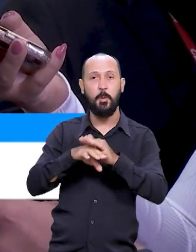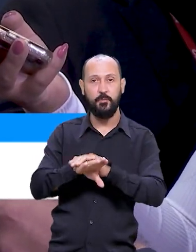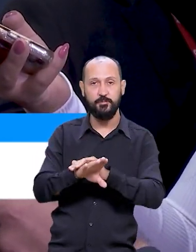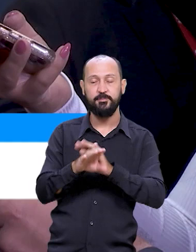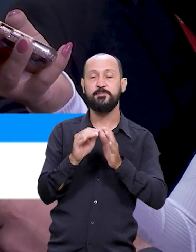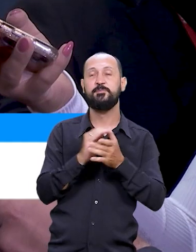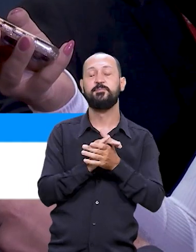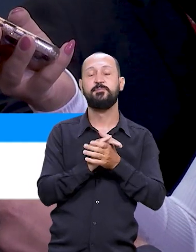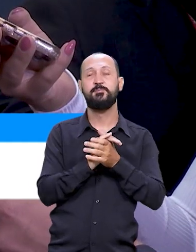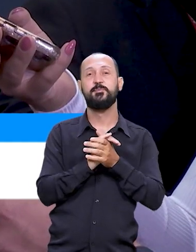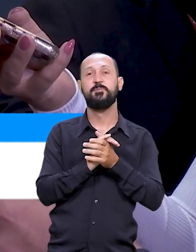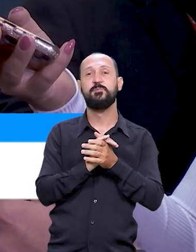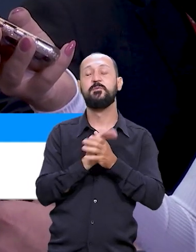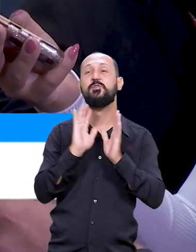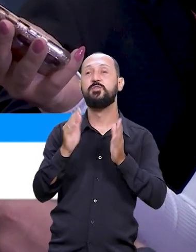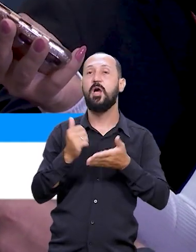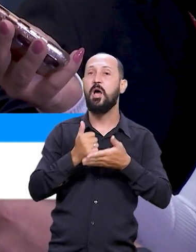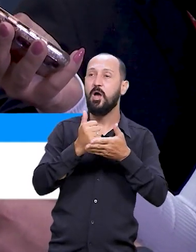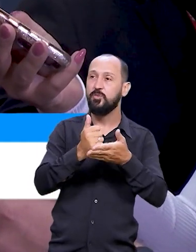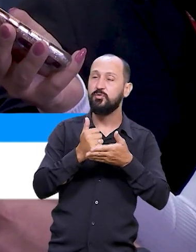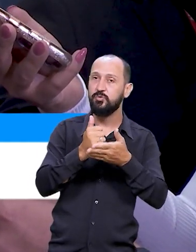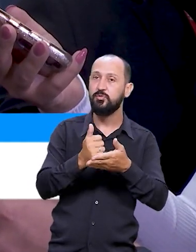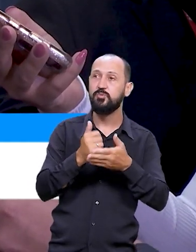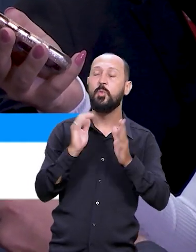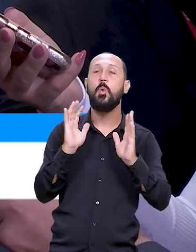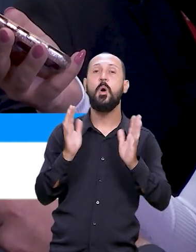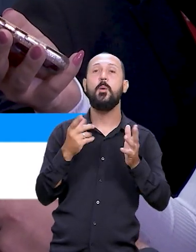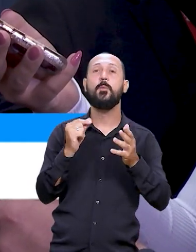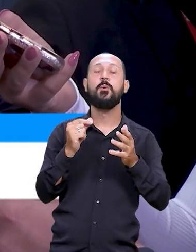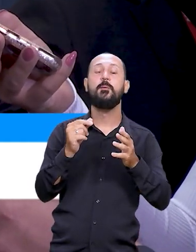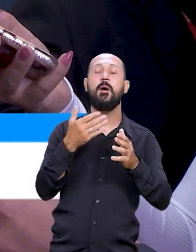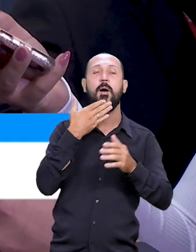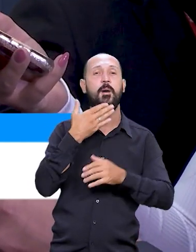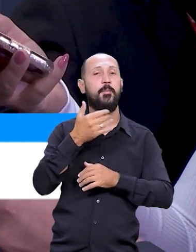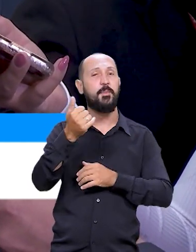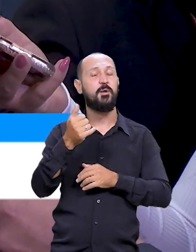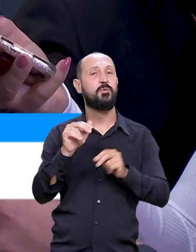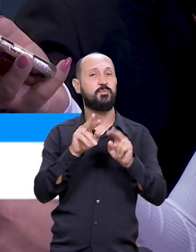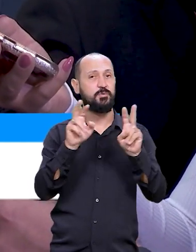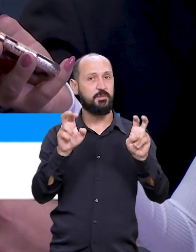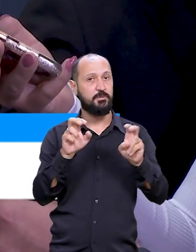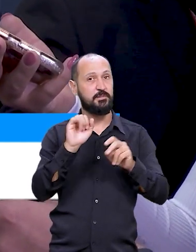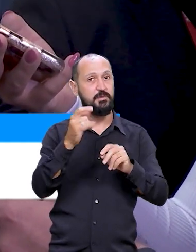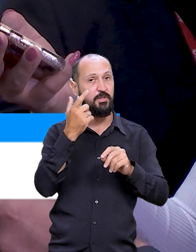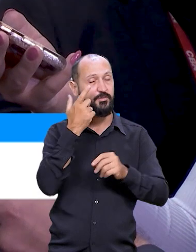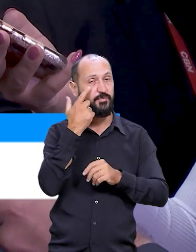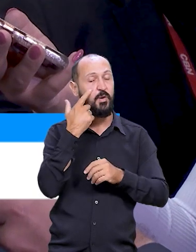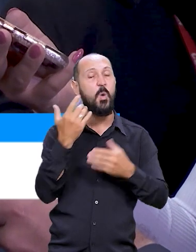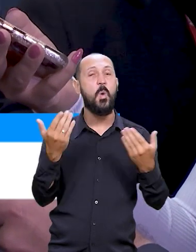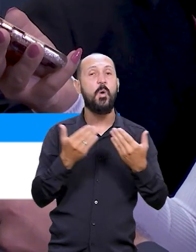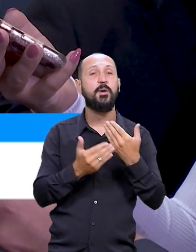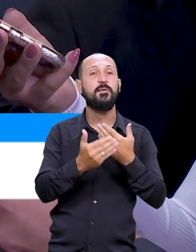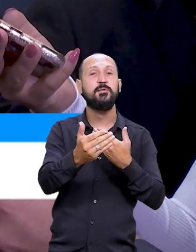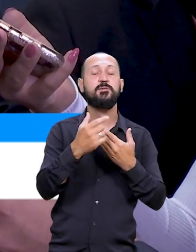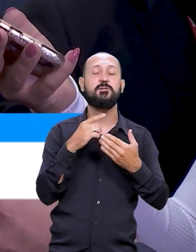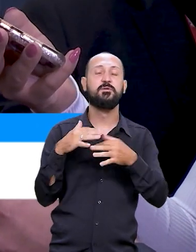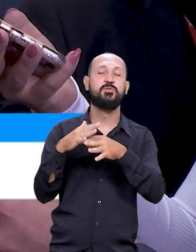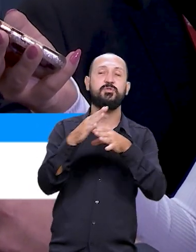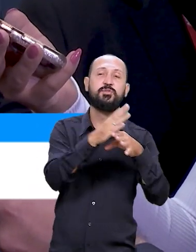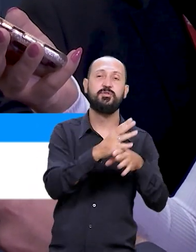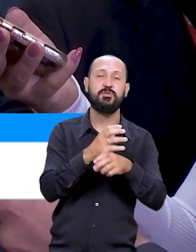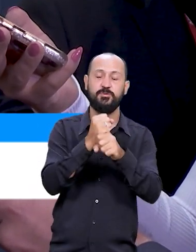tem direito nos fundos, já contribuiu muito para o aprimoramento da questão. Se nós